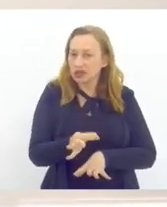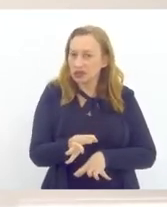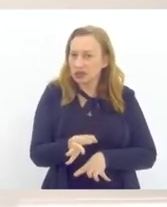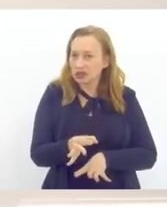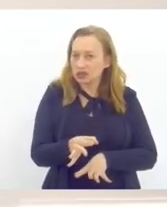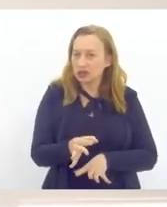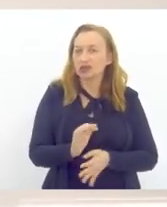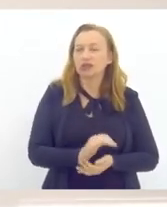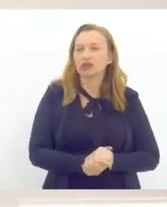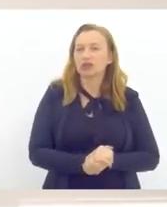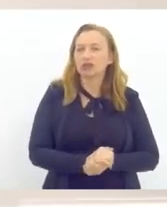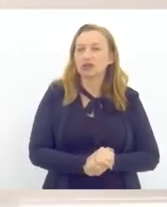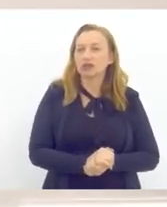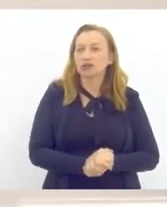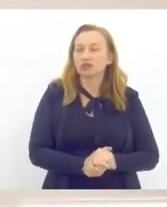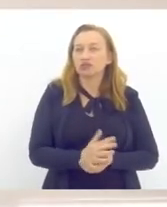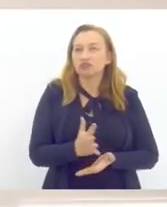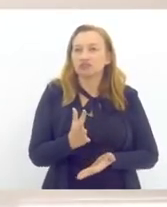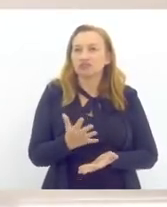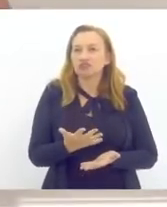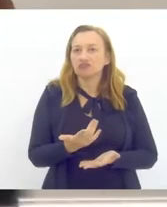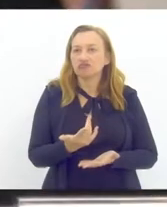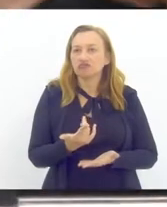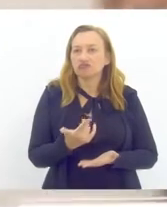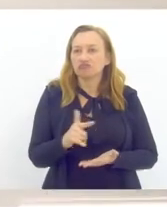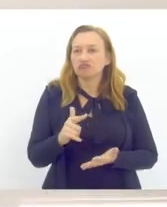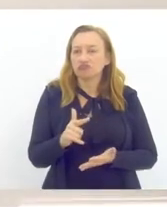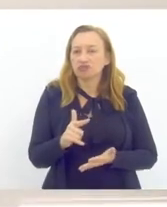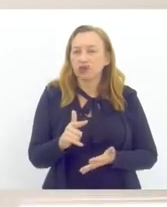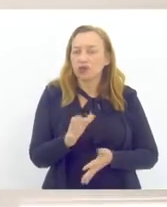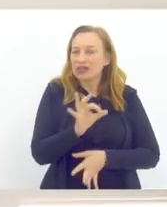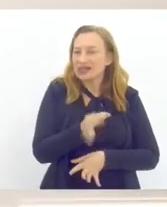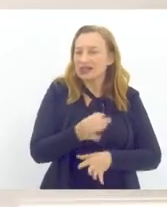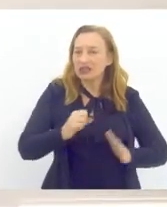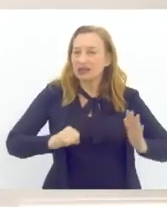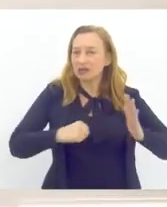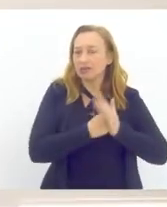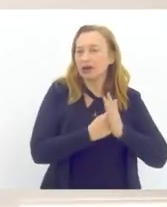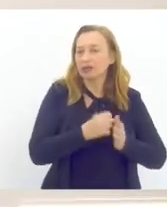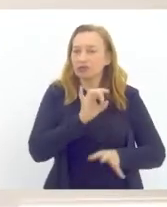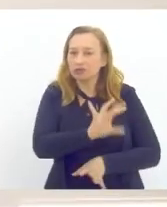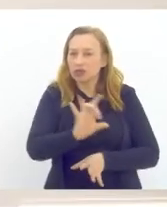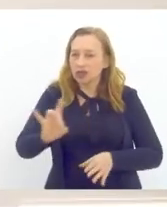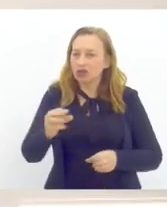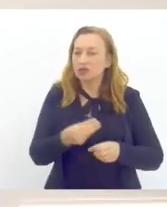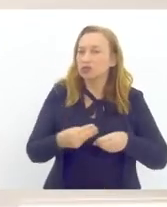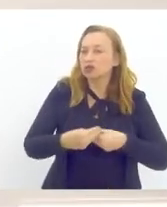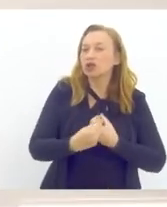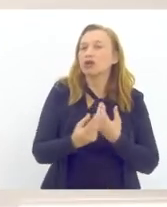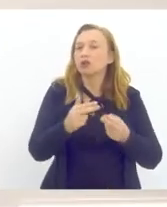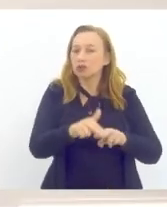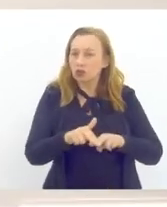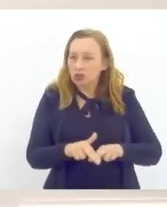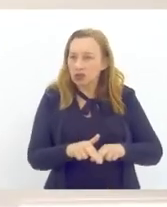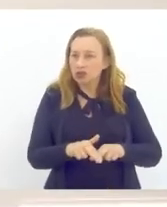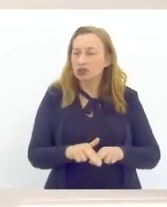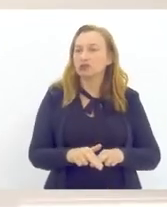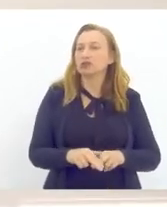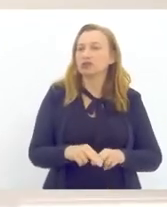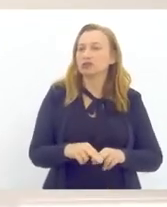uma certeza do impacto disso sobre cada município. Por isso, nos parece que a diretriz de